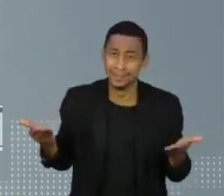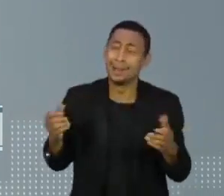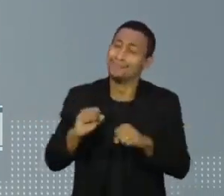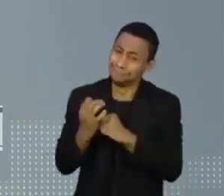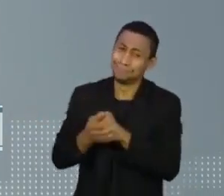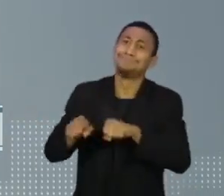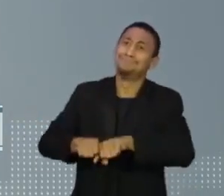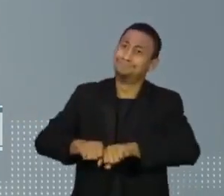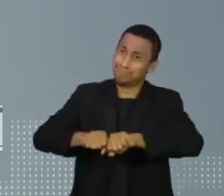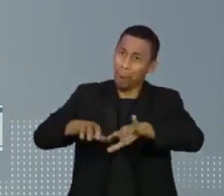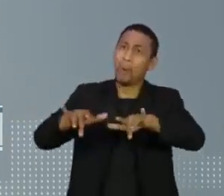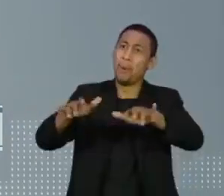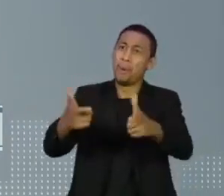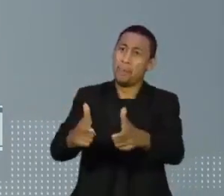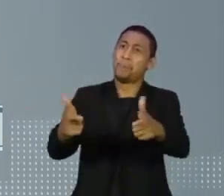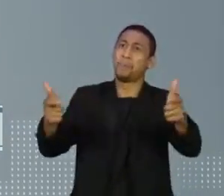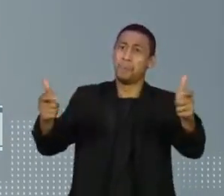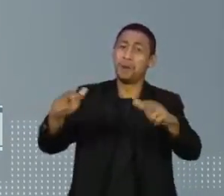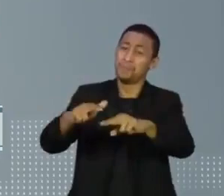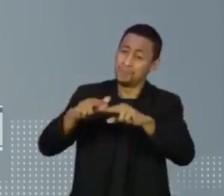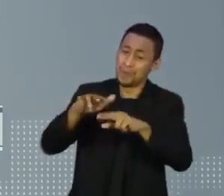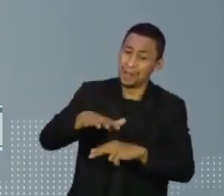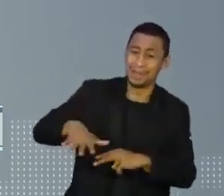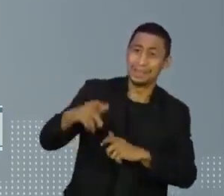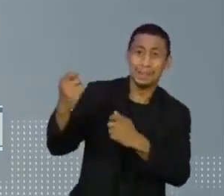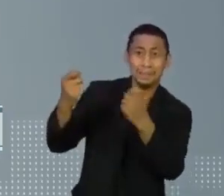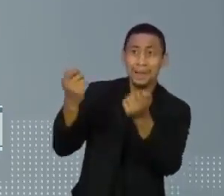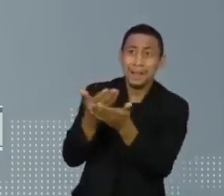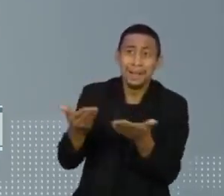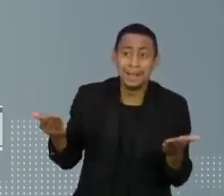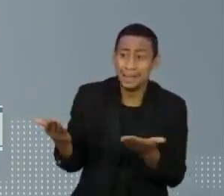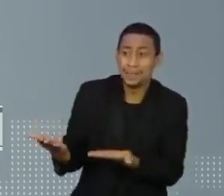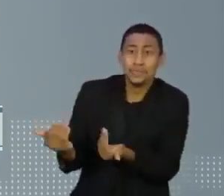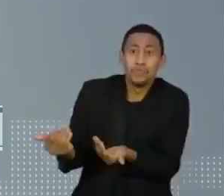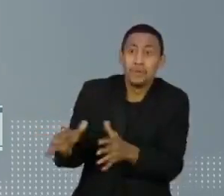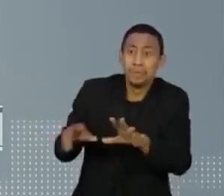responsáveis pelo aumento no número de casos da Covid-19 entre as pessoas mais jovens.